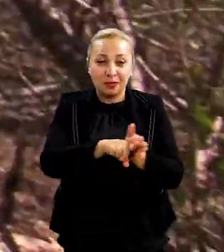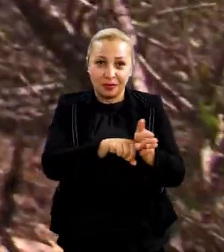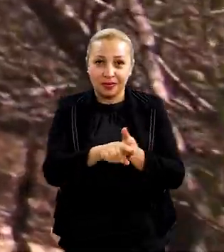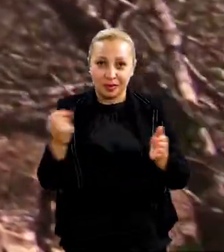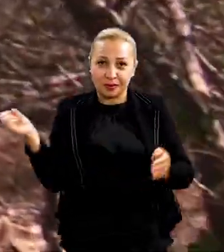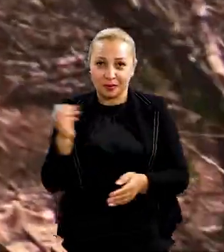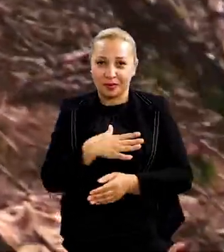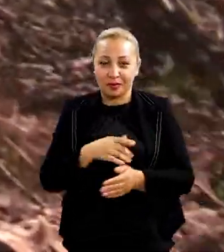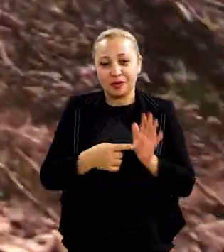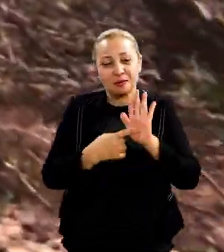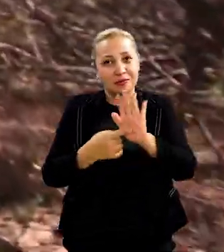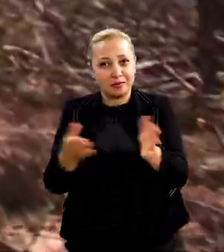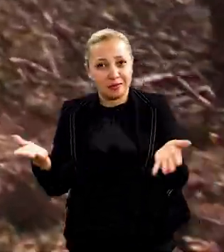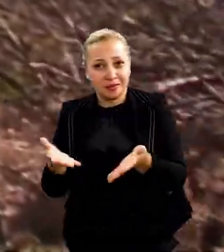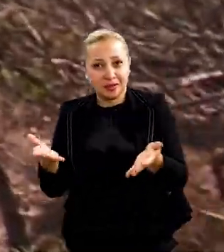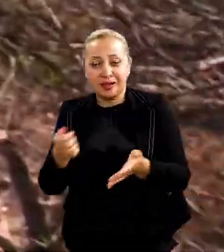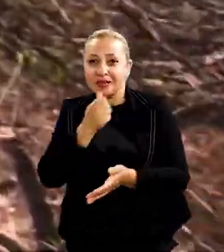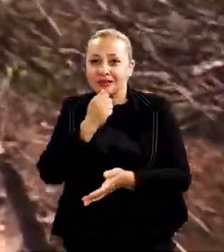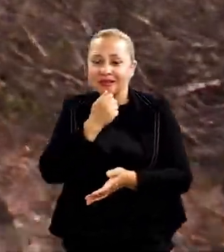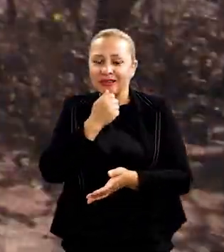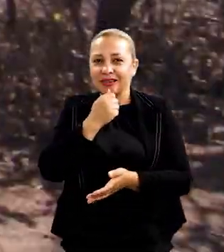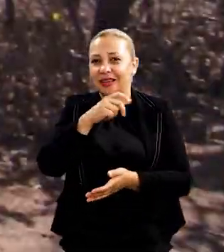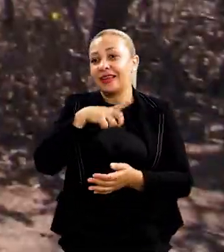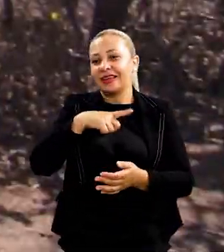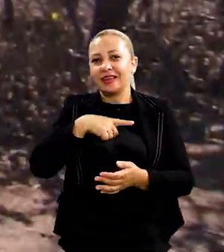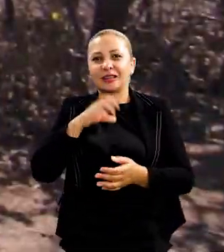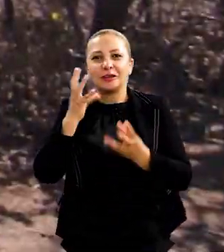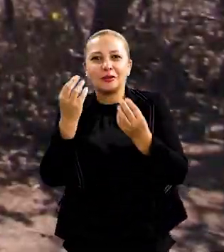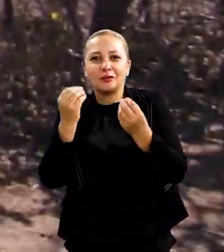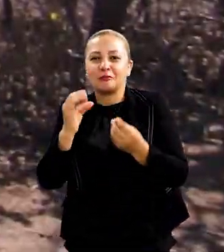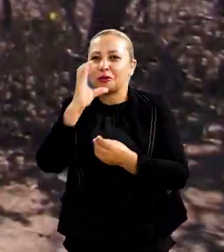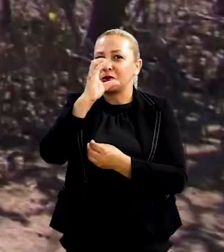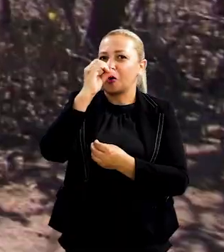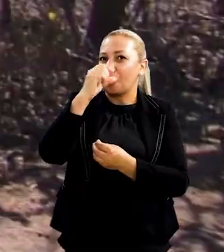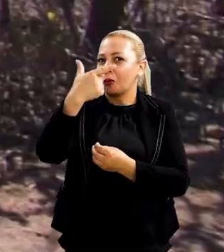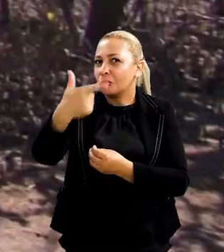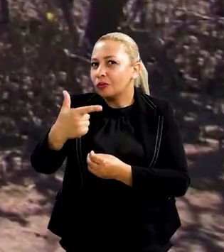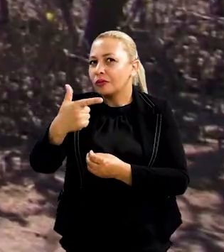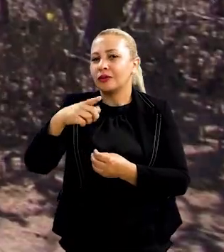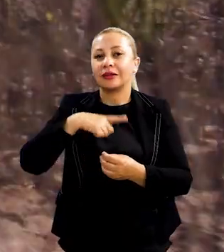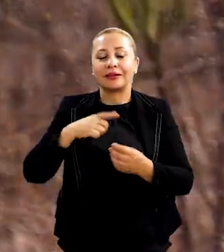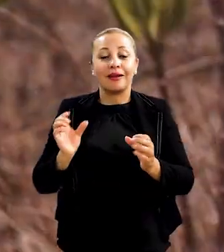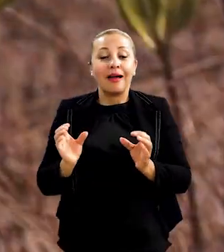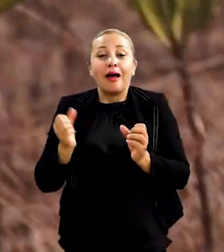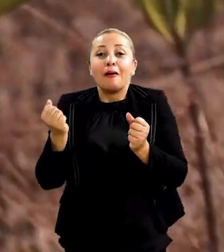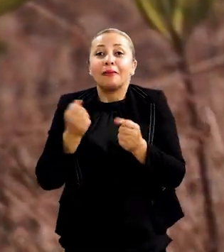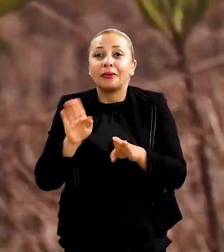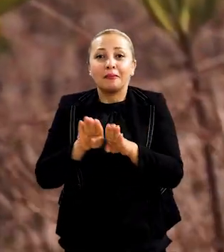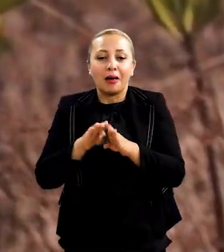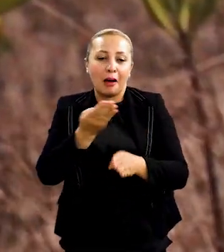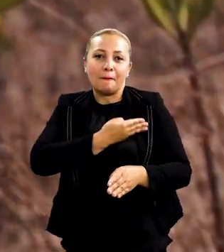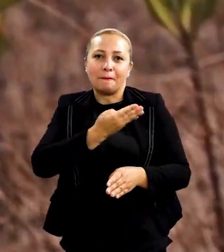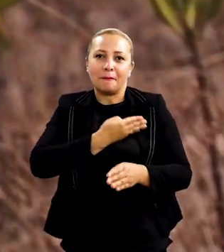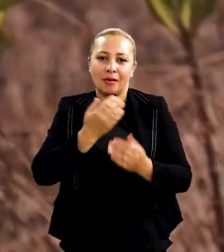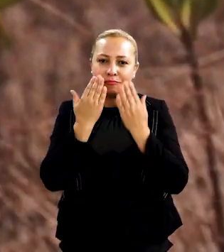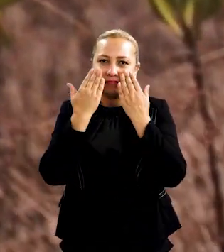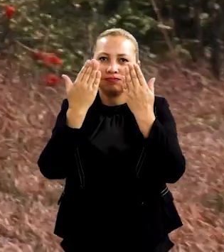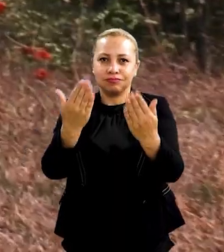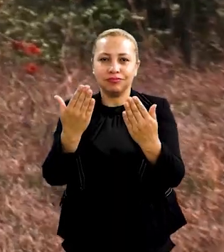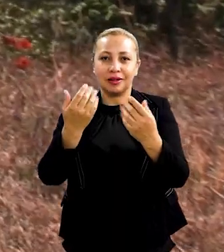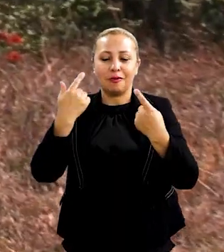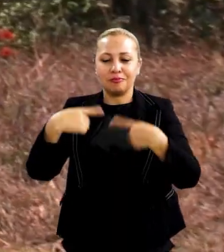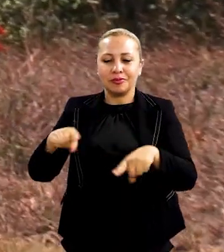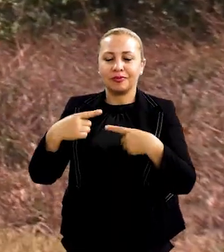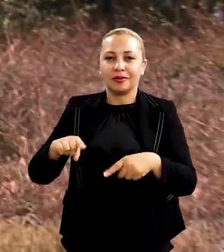Pesquisas mais recentes mostram ainda que os manguezais, por reterem muito carbono do ambiente, são grandes aliados do enfrentamento aos